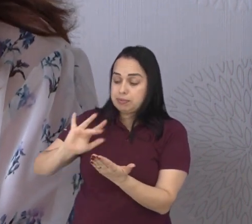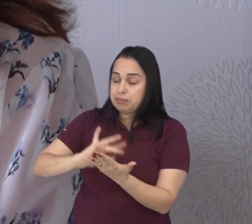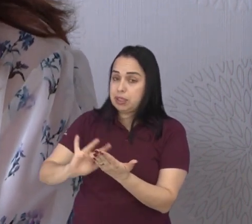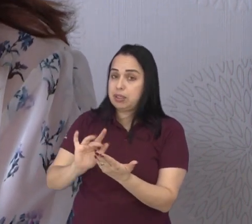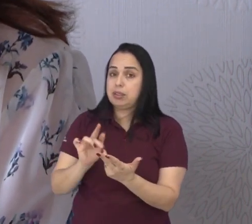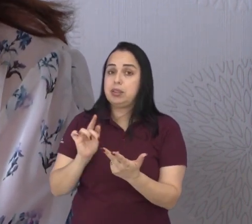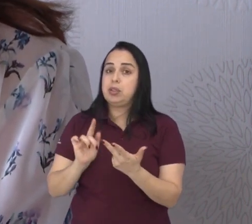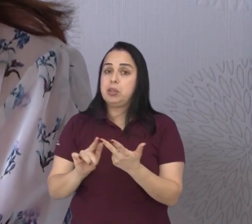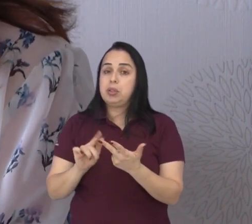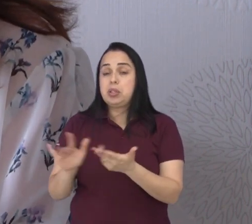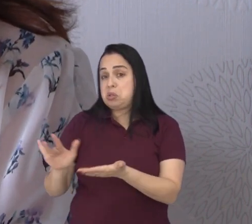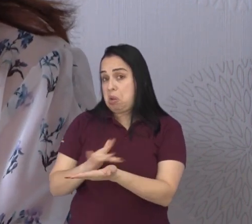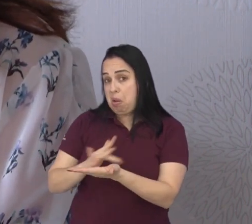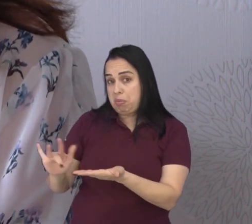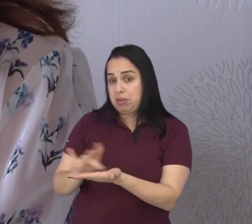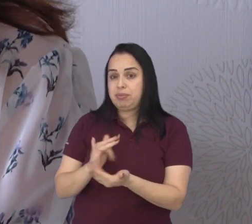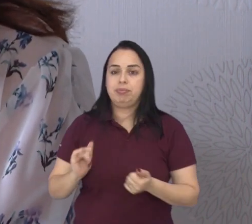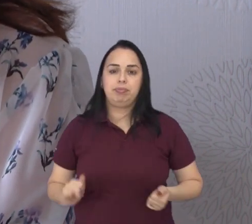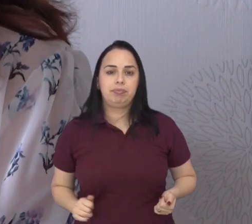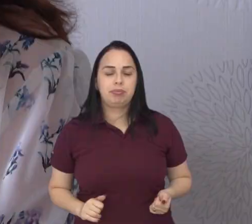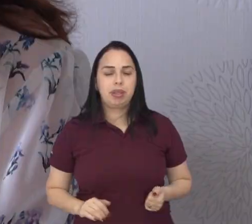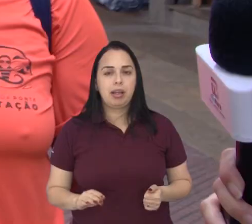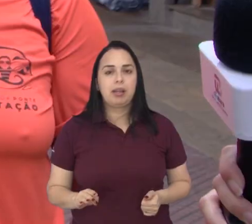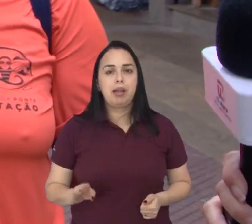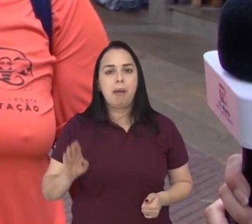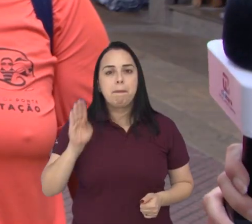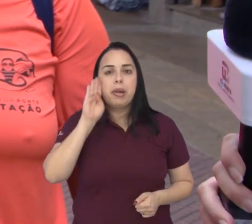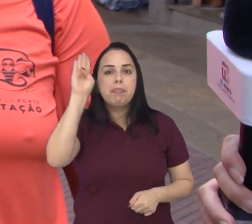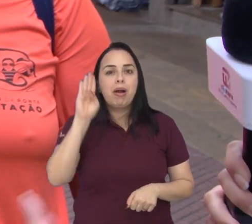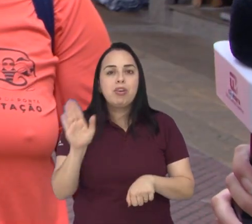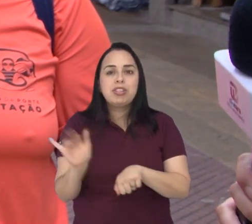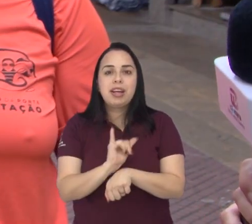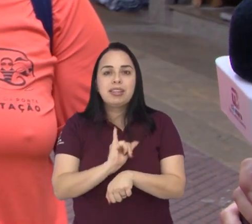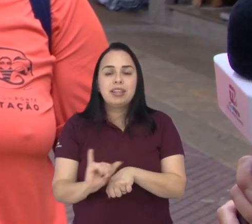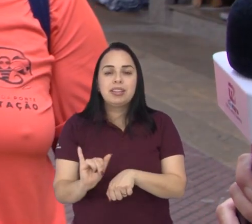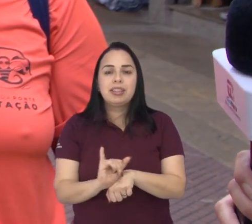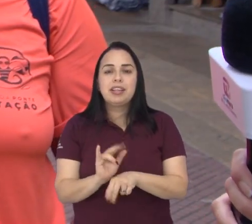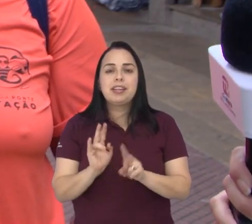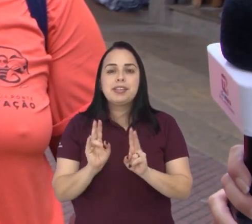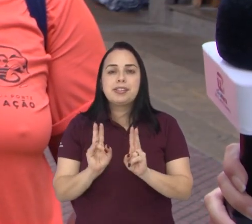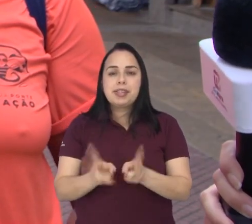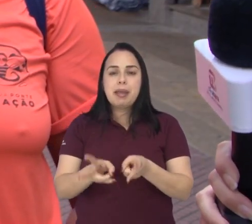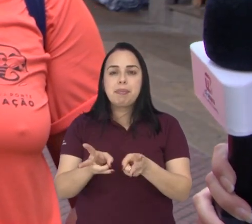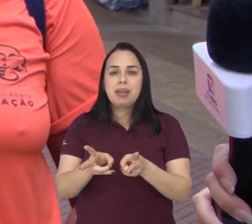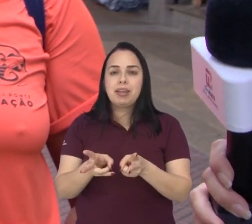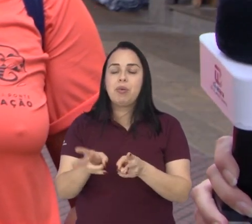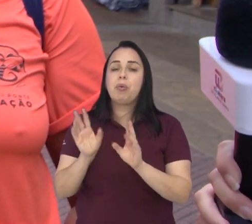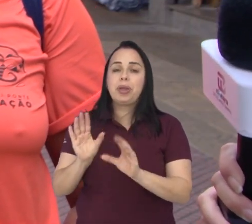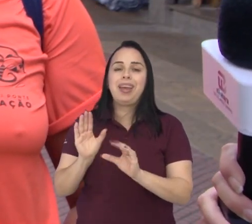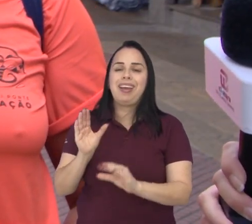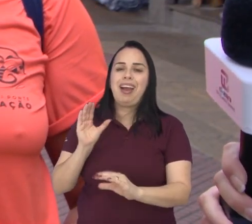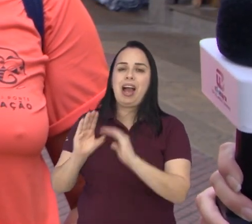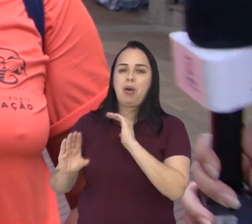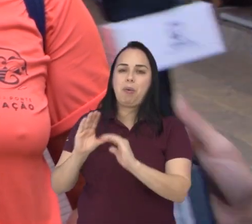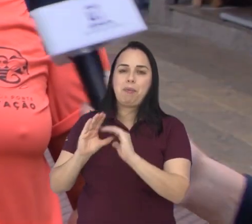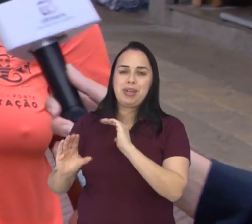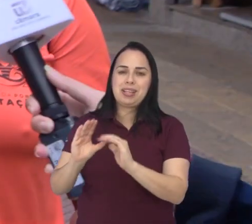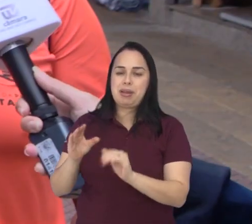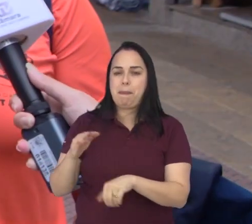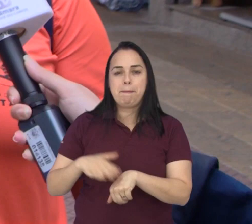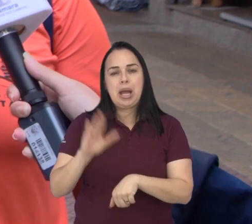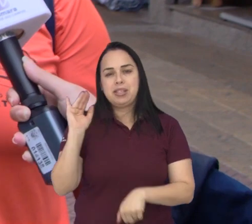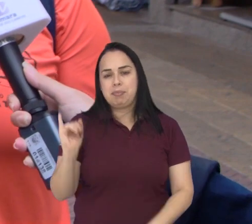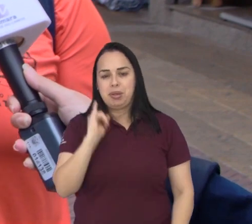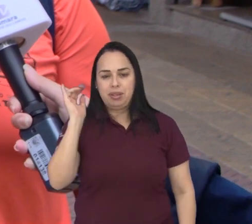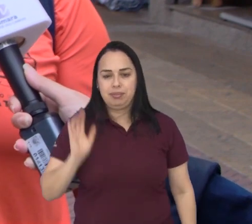celular e outros equipamentos que você tenha na sua casa. E a principal arma dos pais sempre será a comunicação